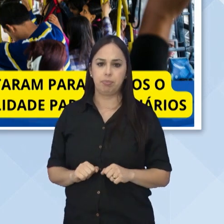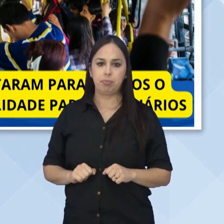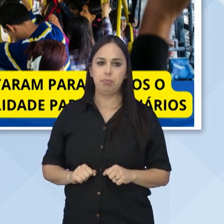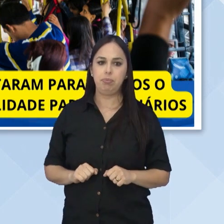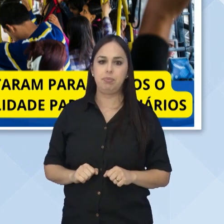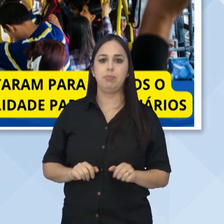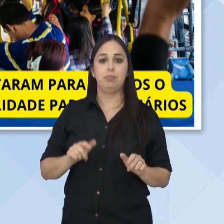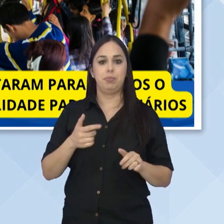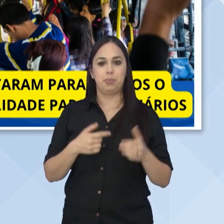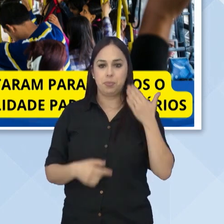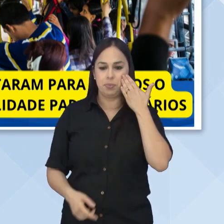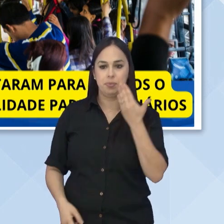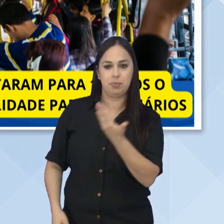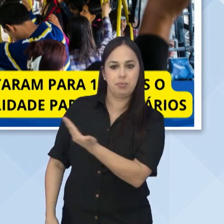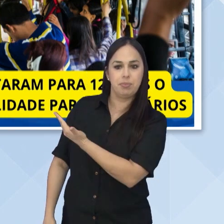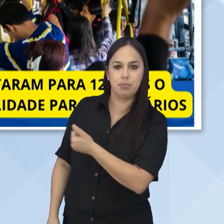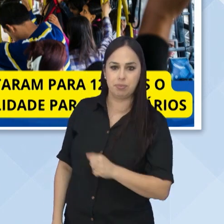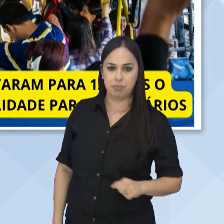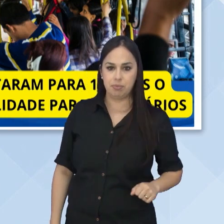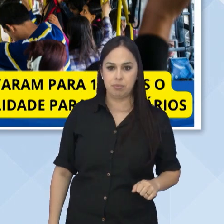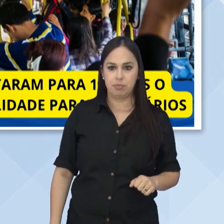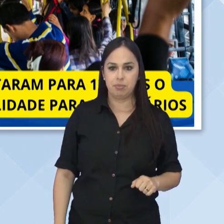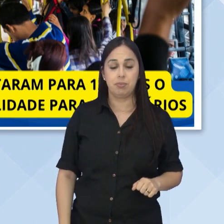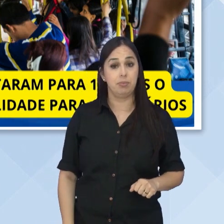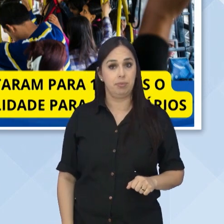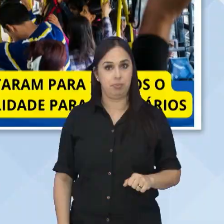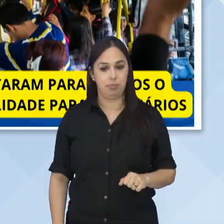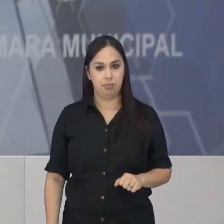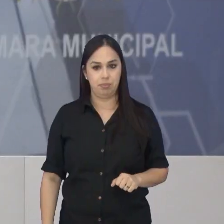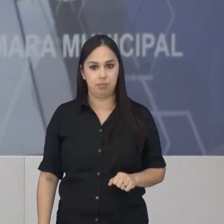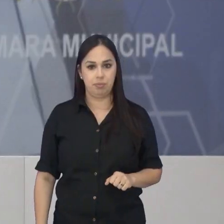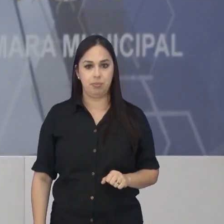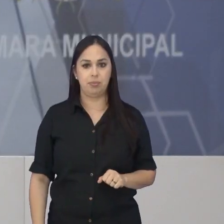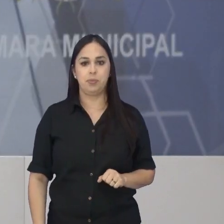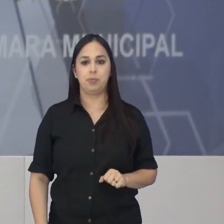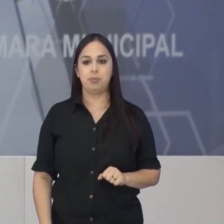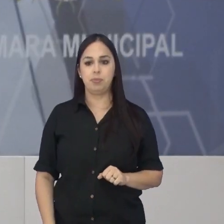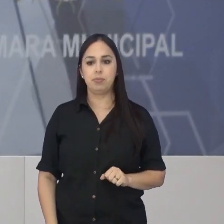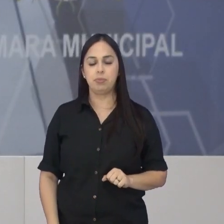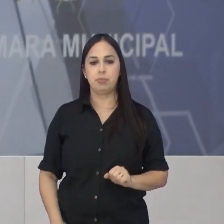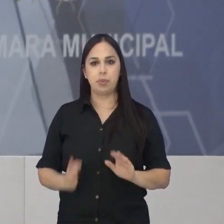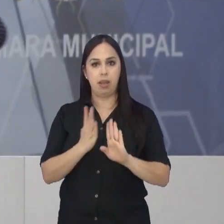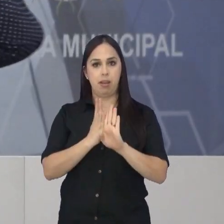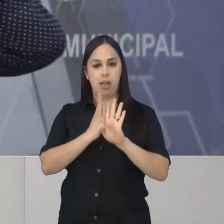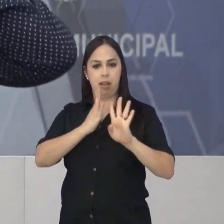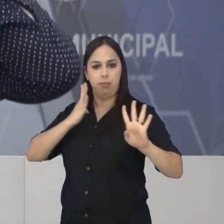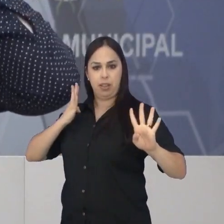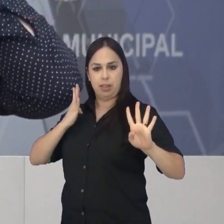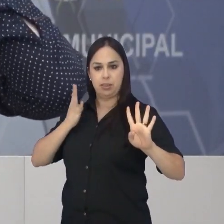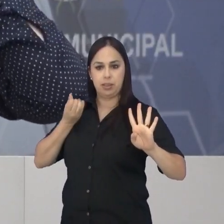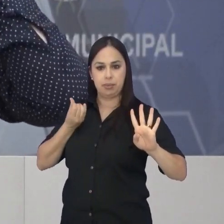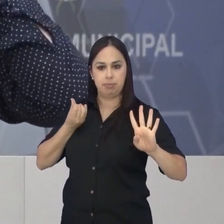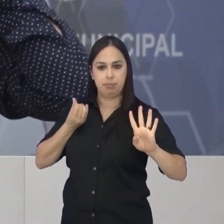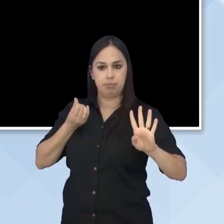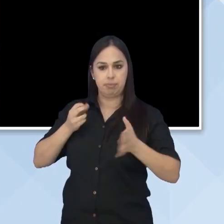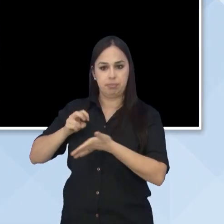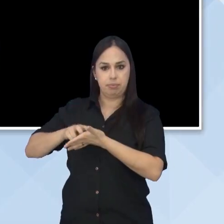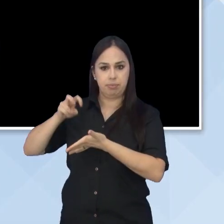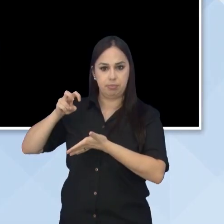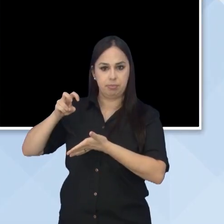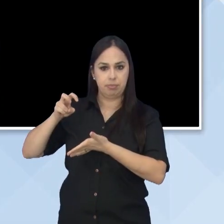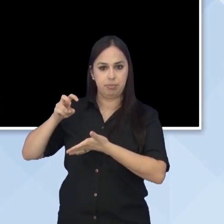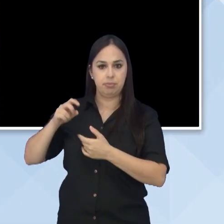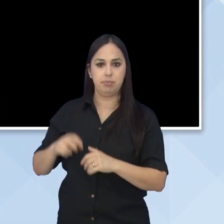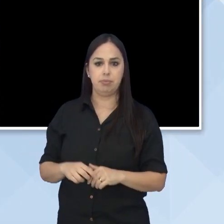E tem outra aí, vou mostrar mais uma aí de uma fila, 6 horas da manhã, por favor, Rodrigo, lá do